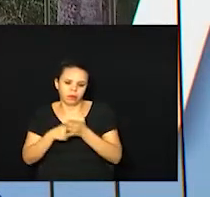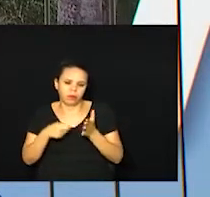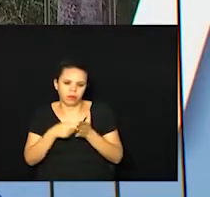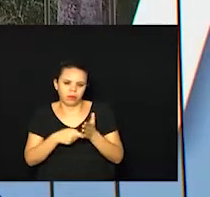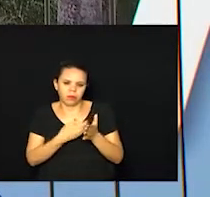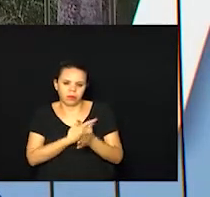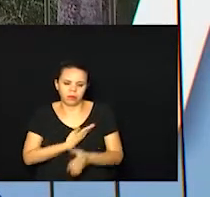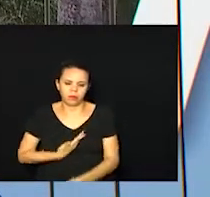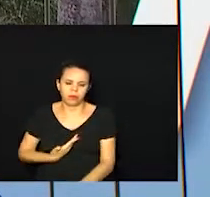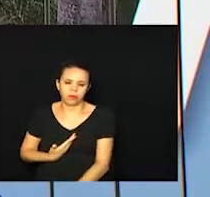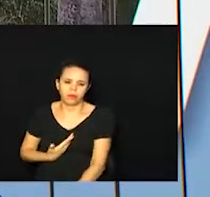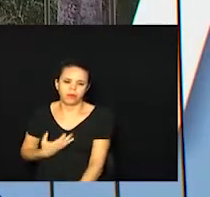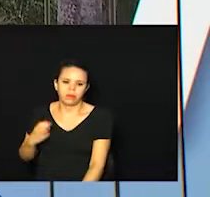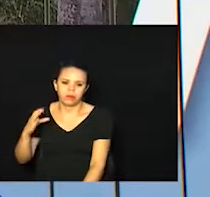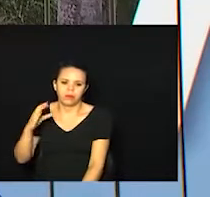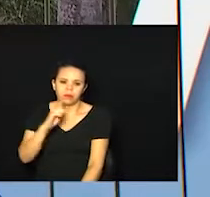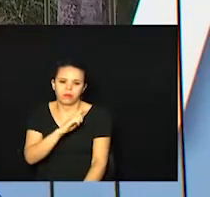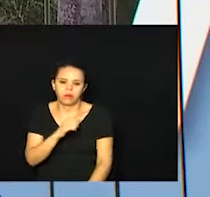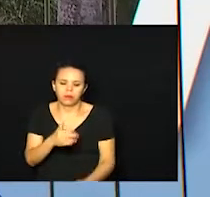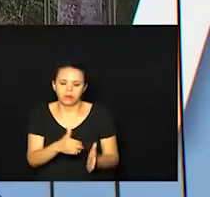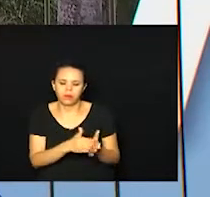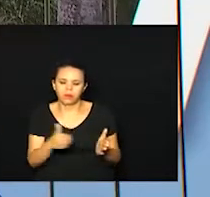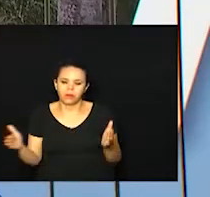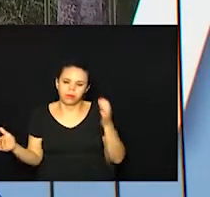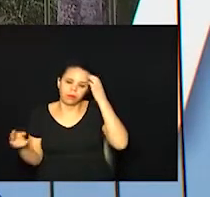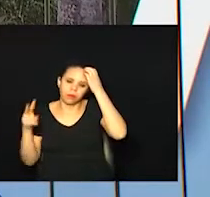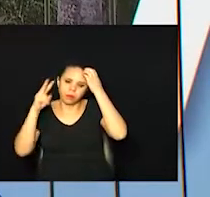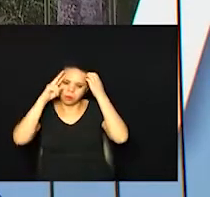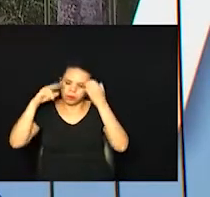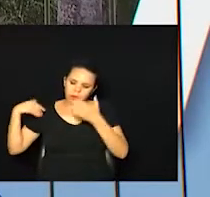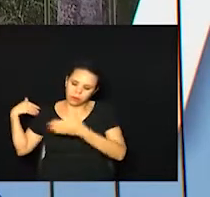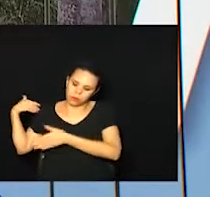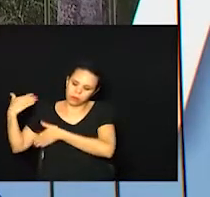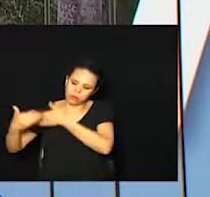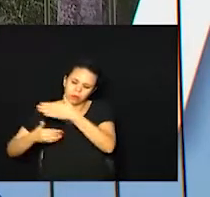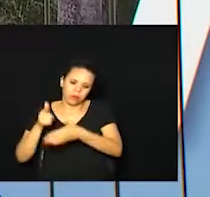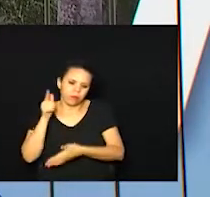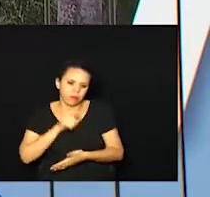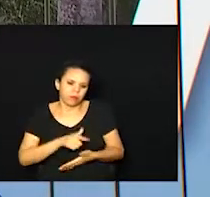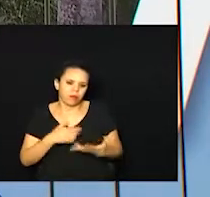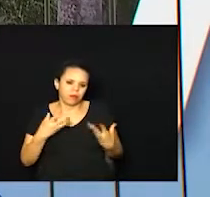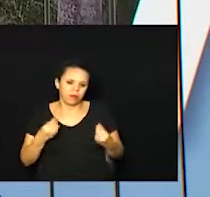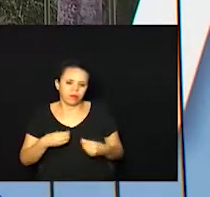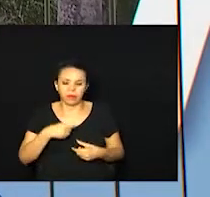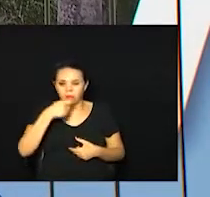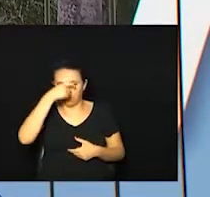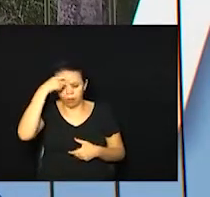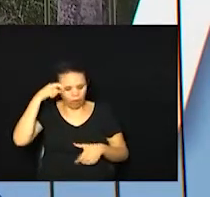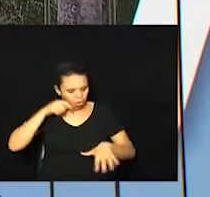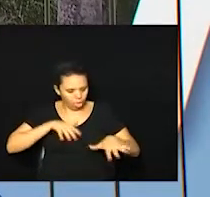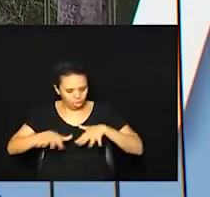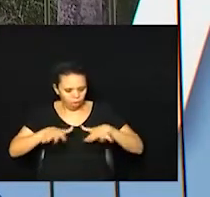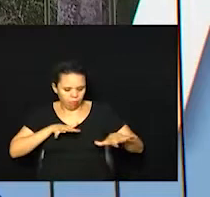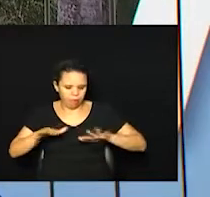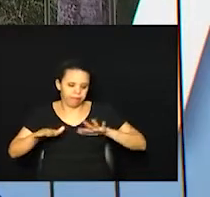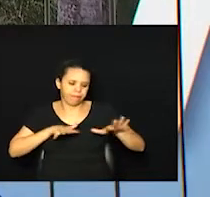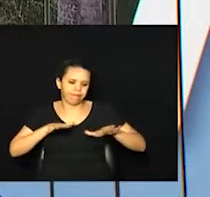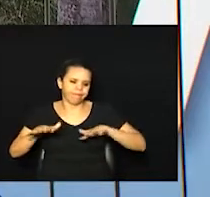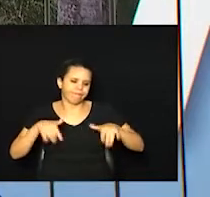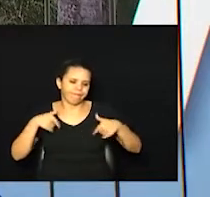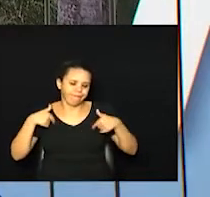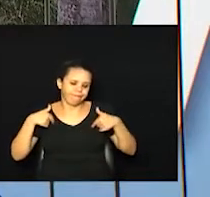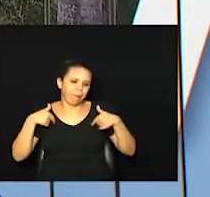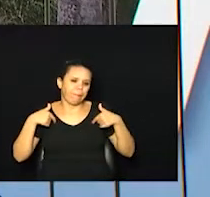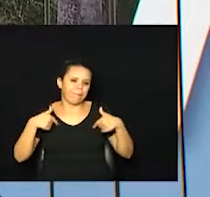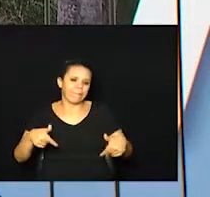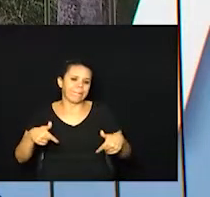públicas do distrito, ao longo da sua história, foram conquistadas com muita mobilização, com muita iniciativa,